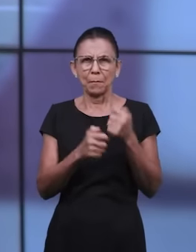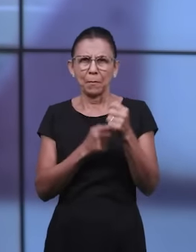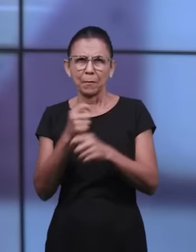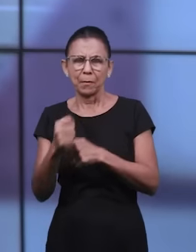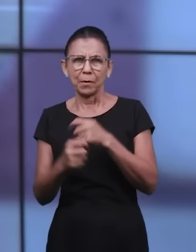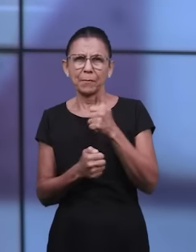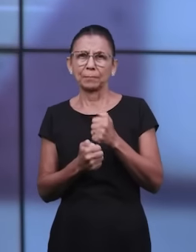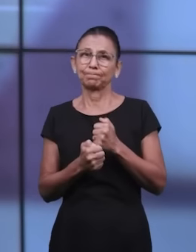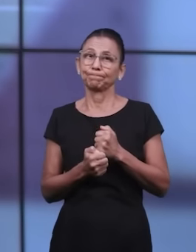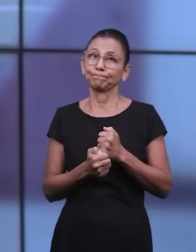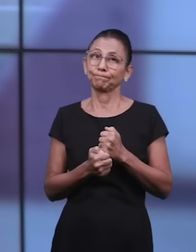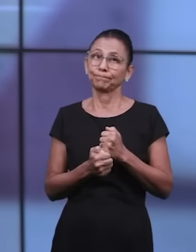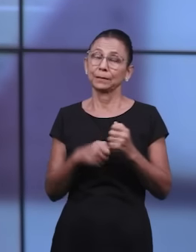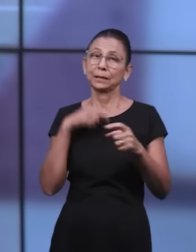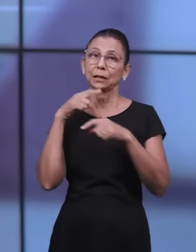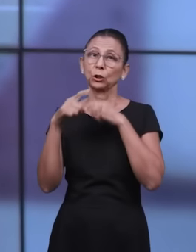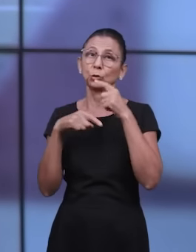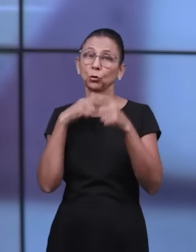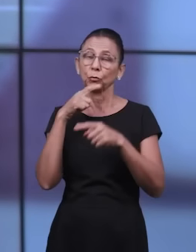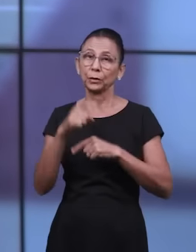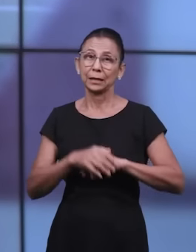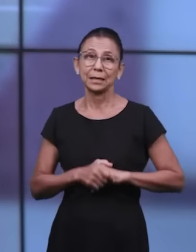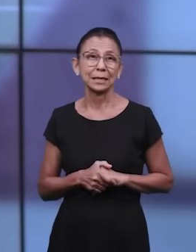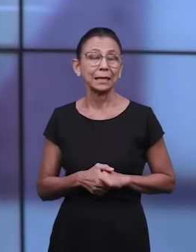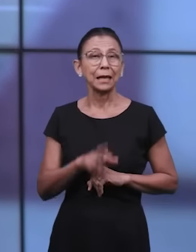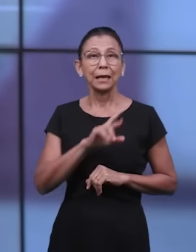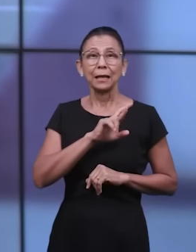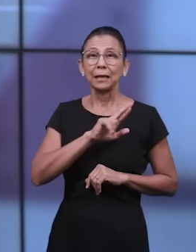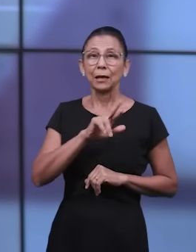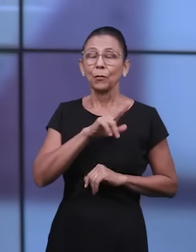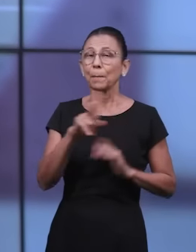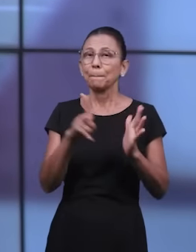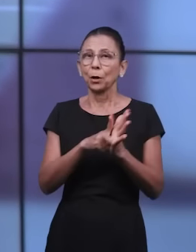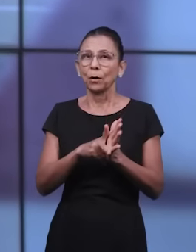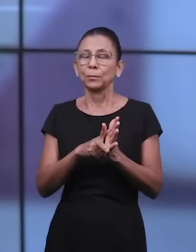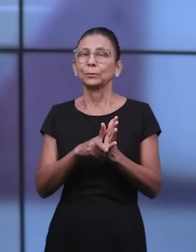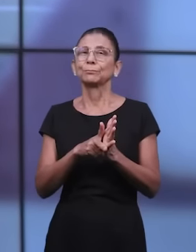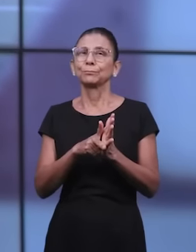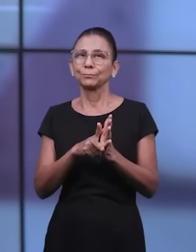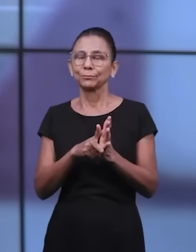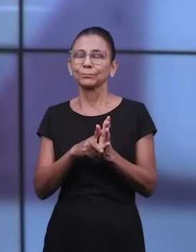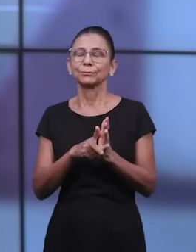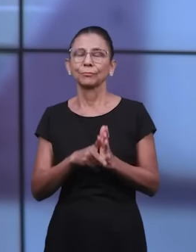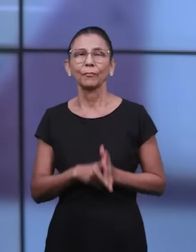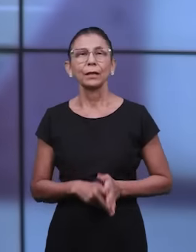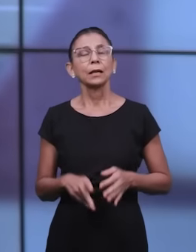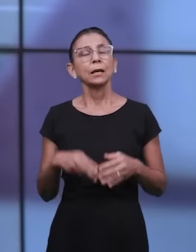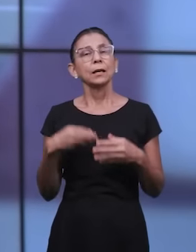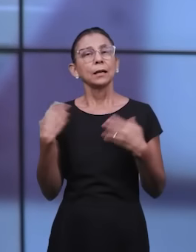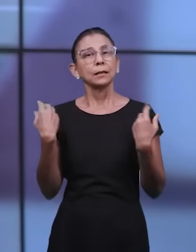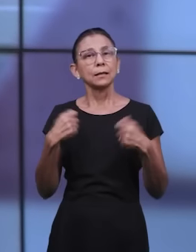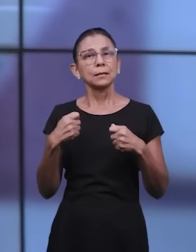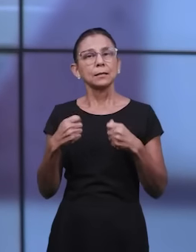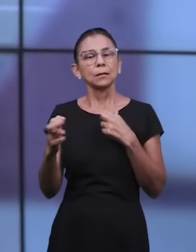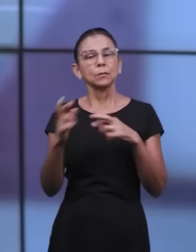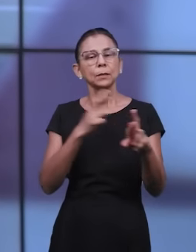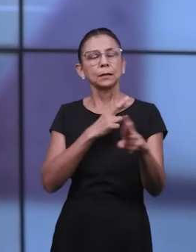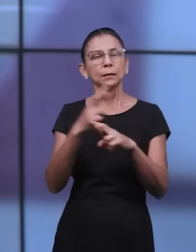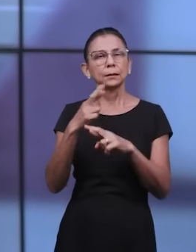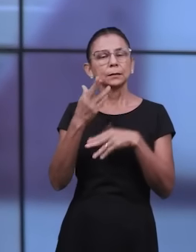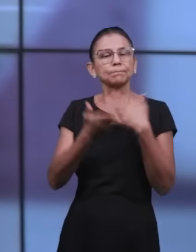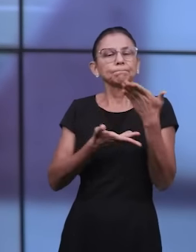vídeos inapropriados. Irmãos, tudo começa com uma boa conversa, acolhedora, sobre